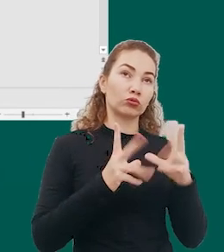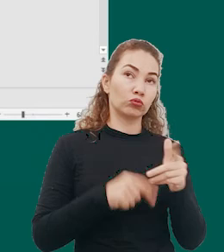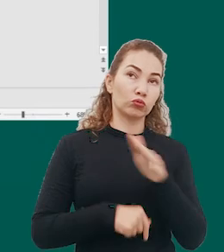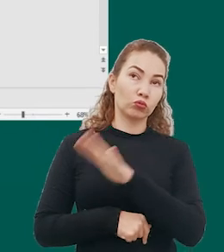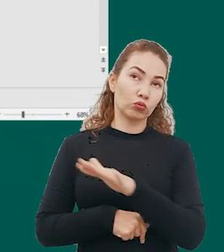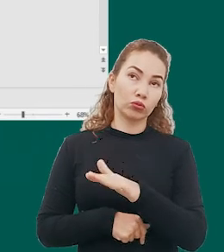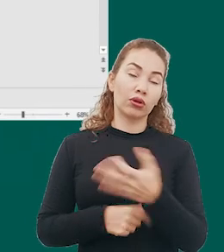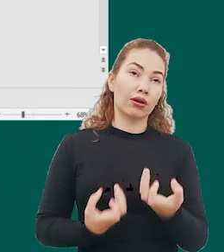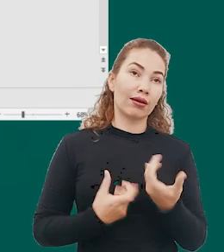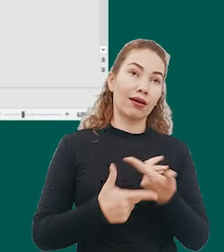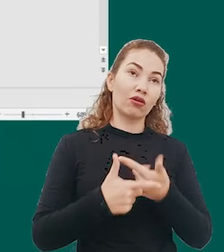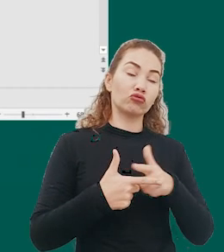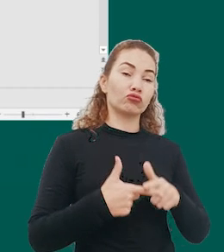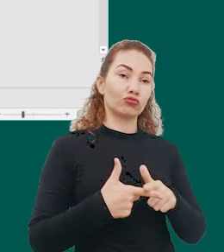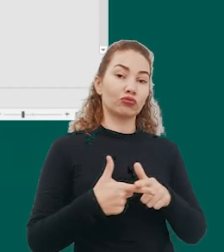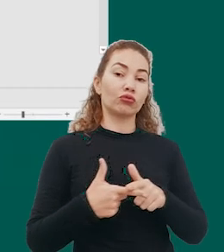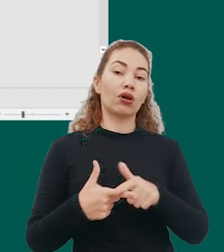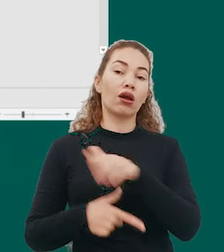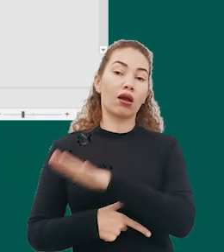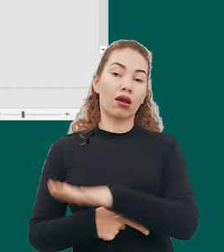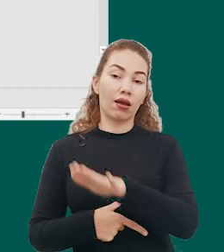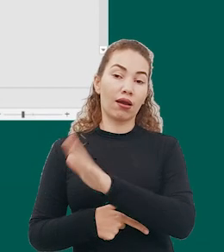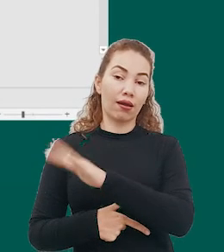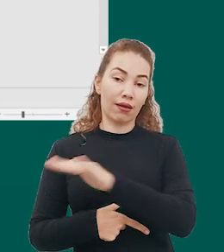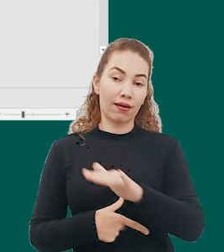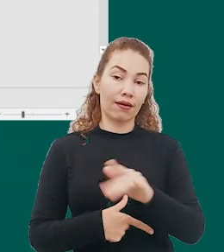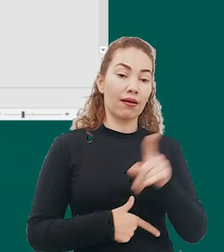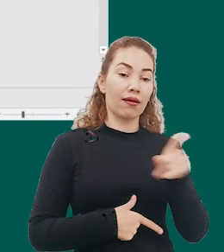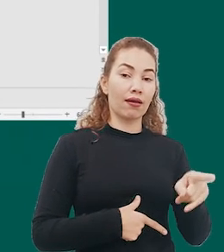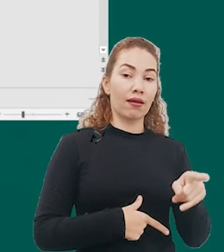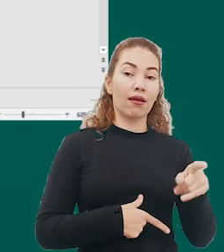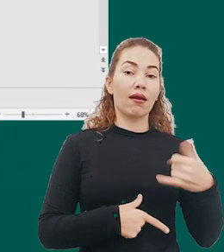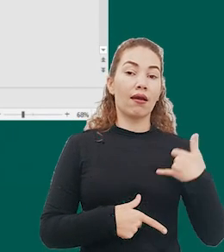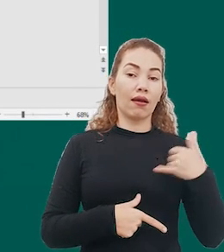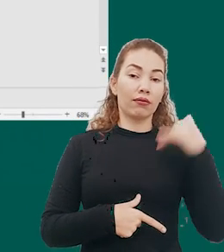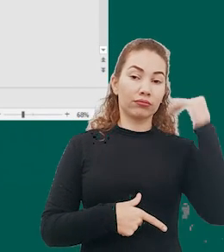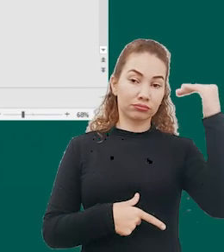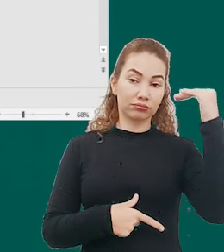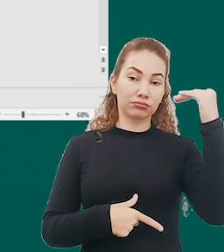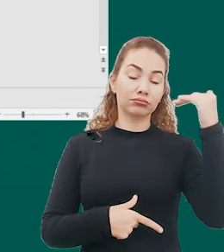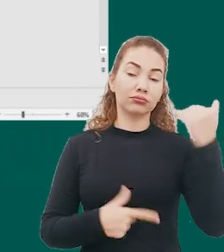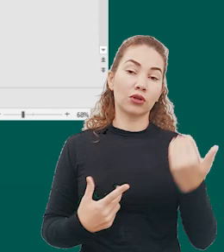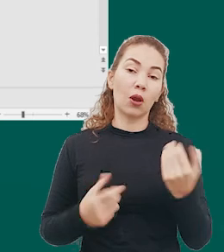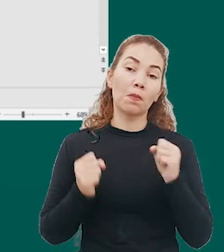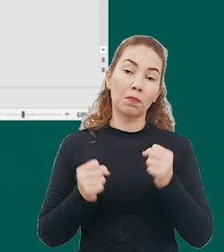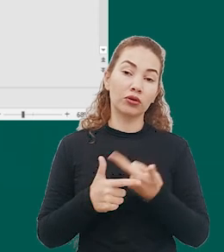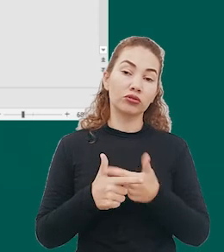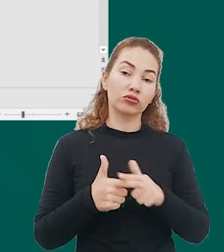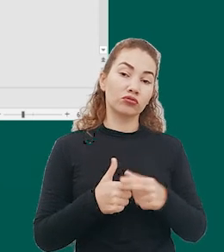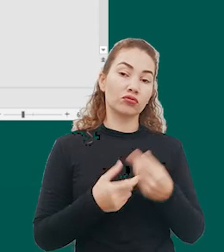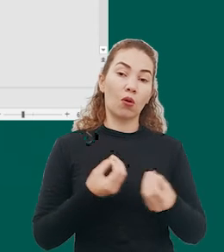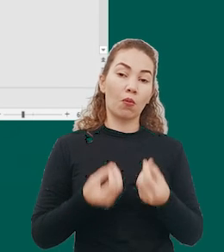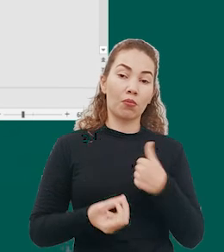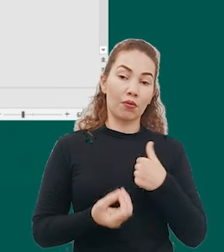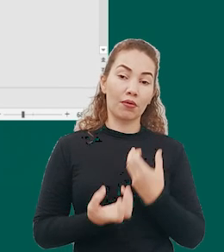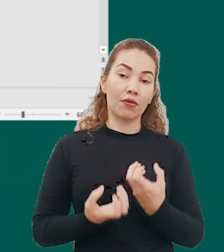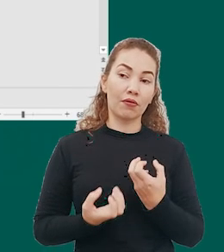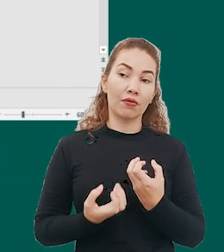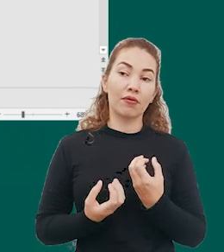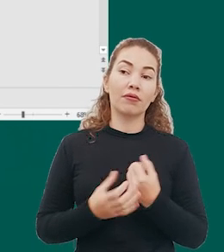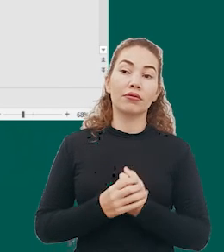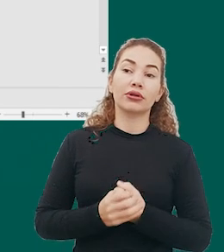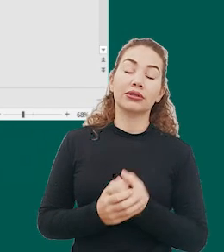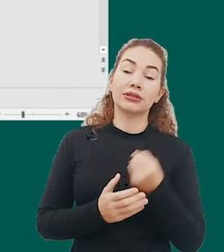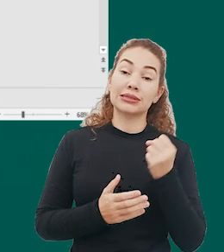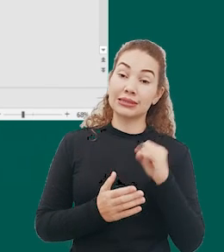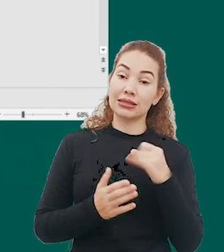fundo da criança, eu quero dividir fundo da criança e fundo do idoso. Daí eu posso estar fazendo a divisão conforme eu quiser, desde que eu não